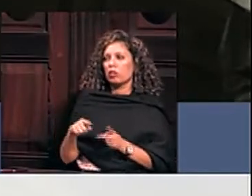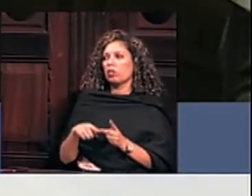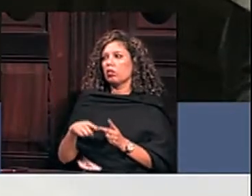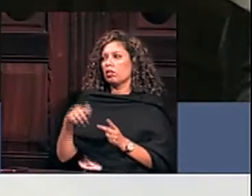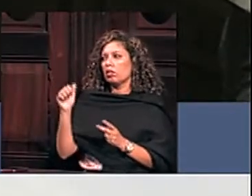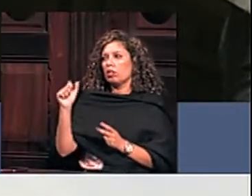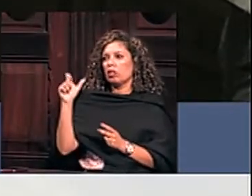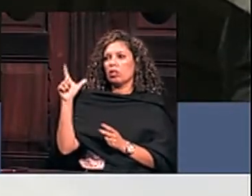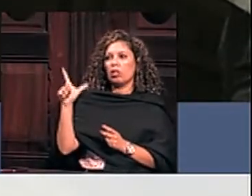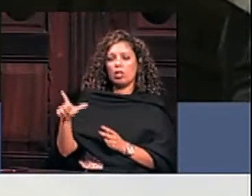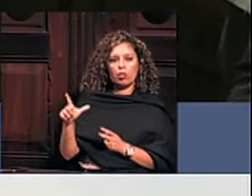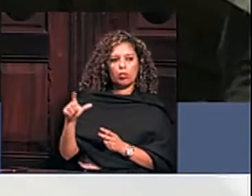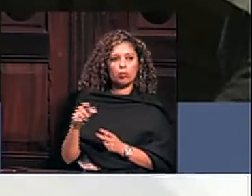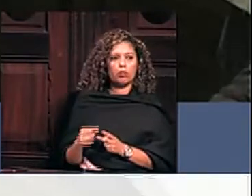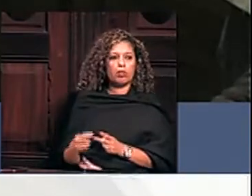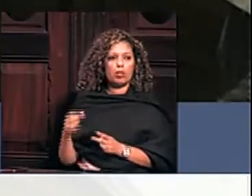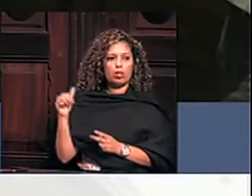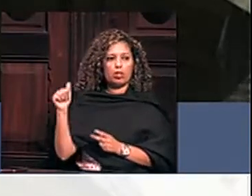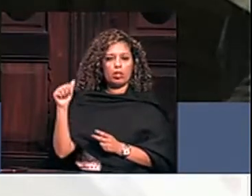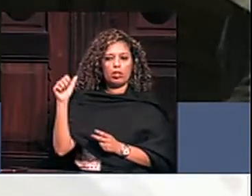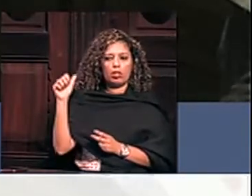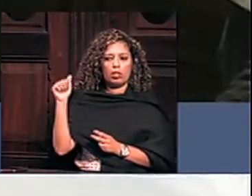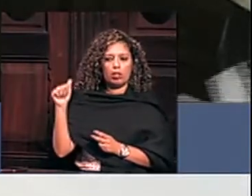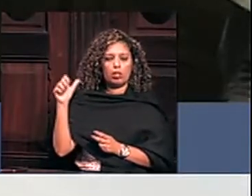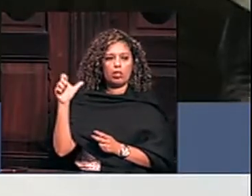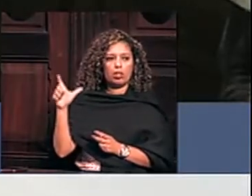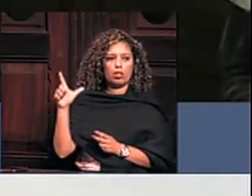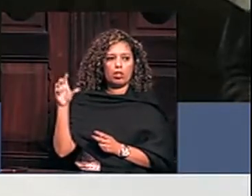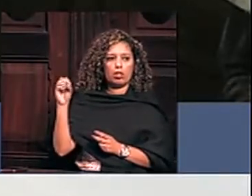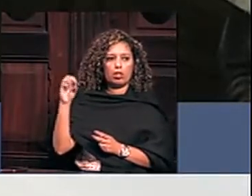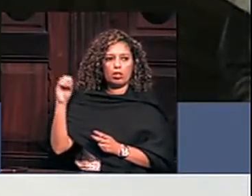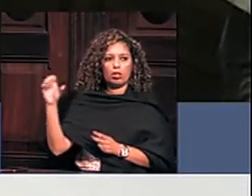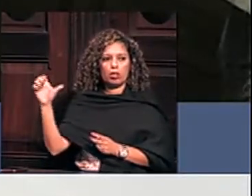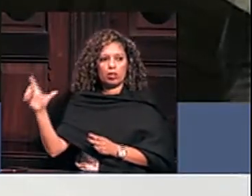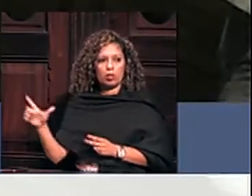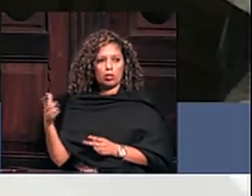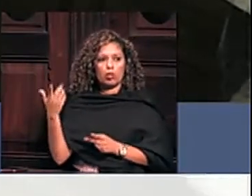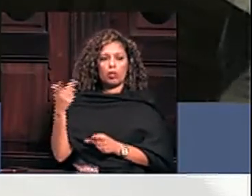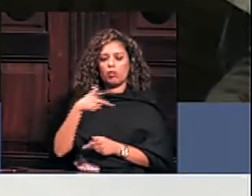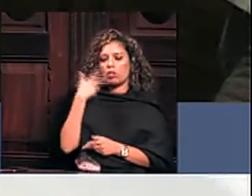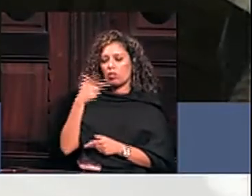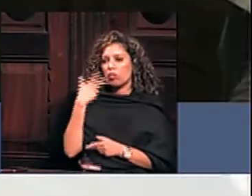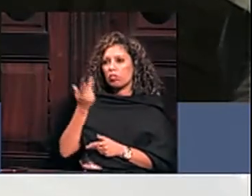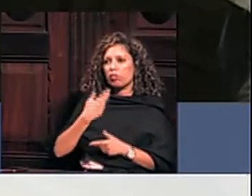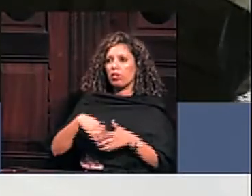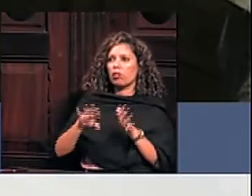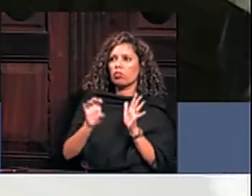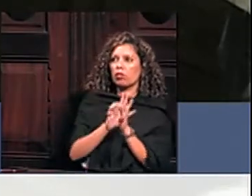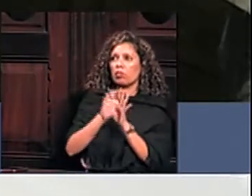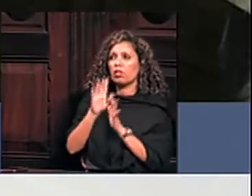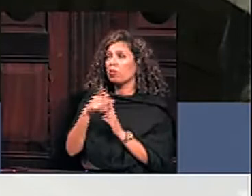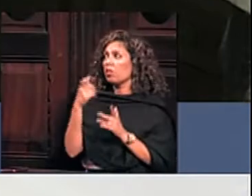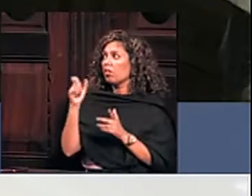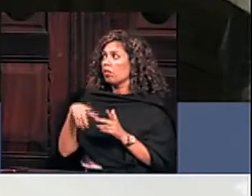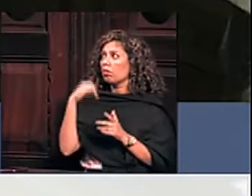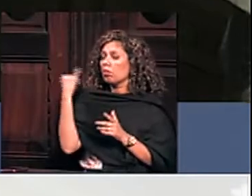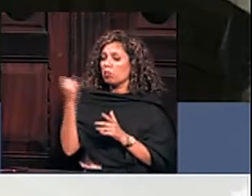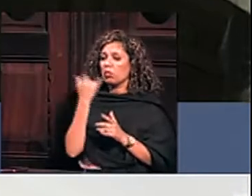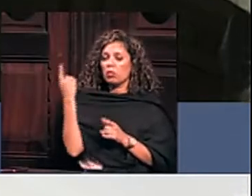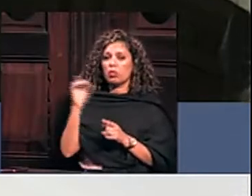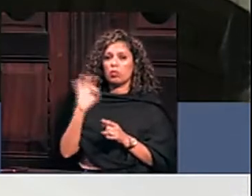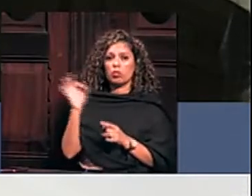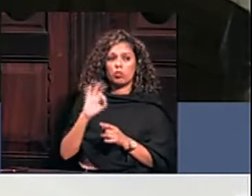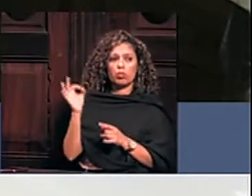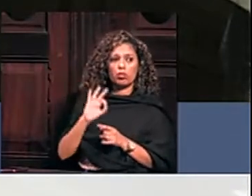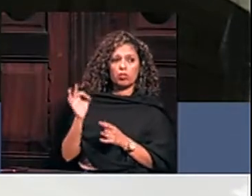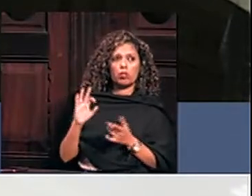não teve critério, eu entendo que essas emendas certamente não vão dar em nada, porque vai ser vetado. Então, meu parecer para esse,